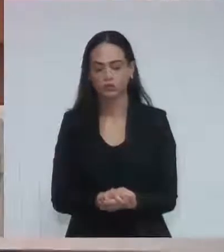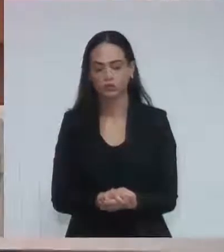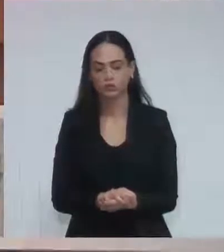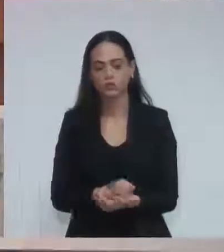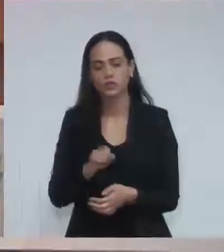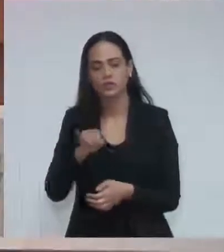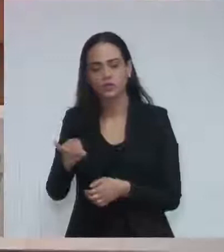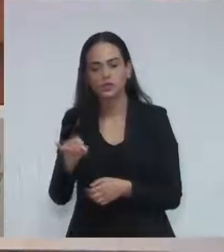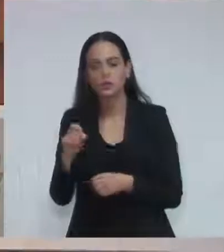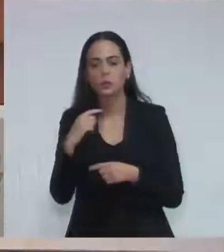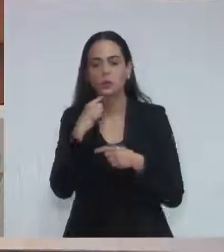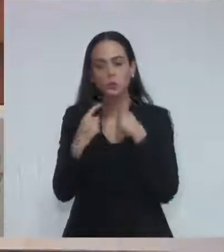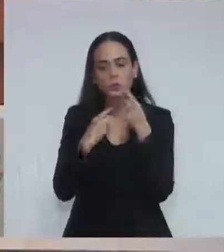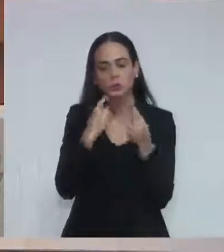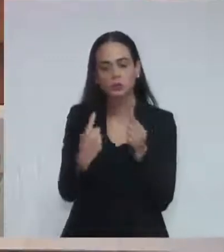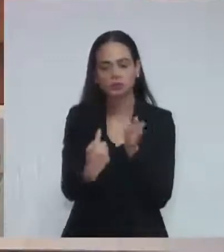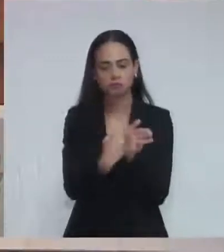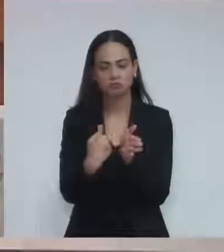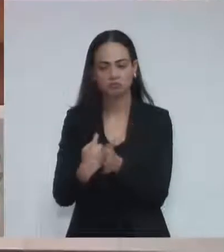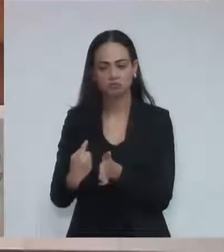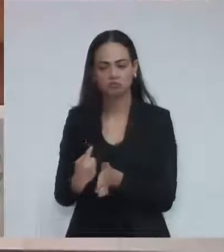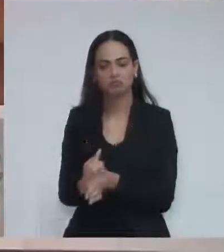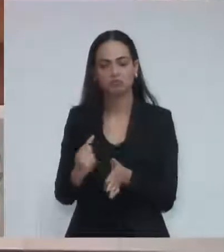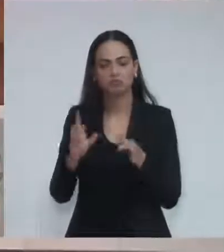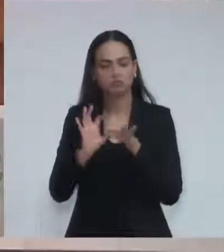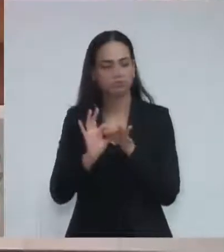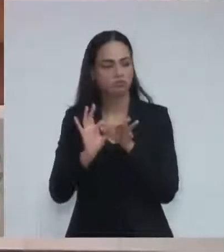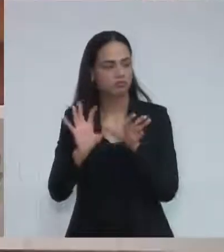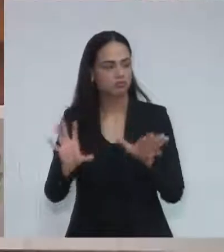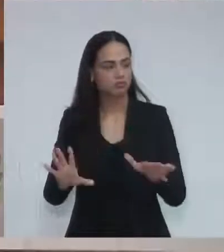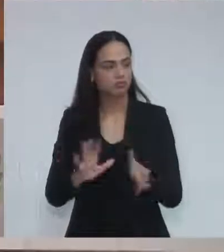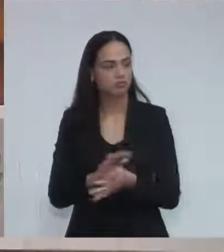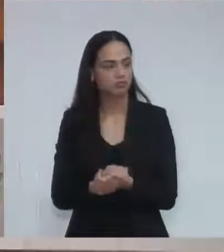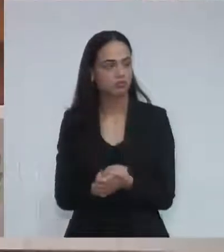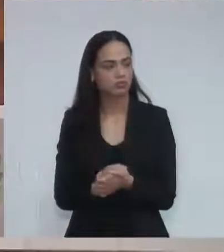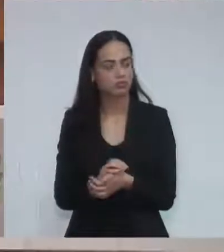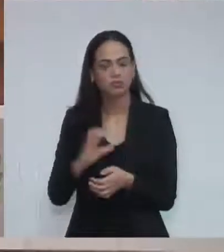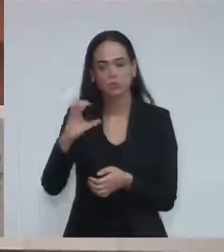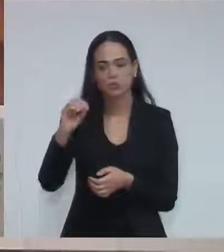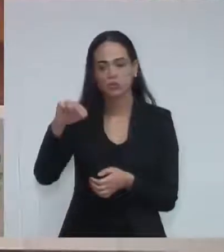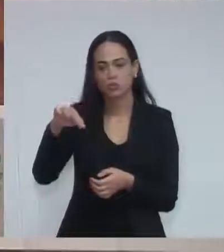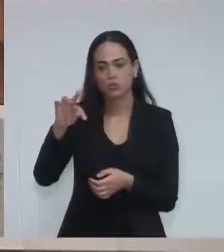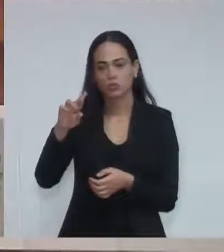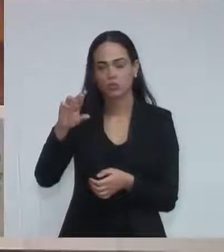disposição, esclarecimentos. Elvis Tomé, Controlador-Geral do município.